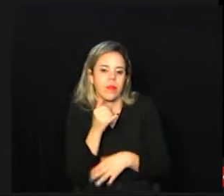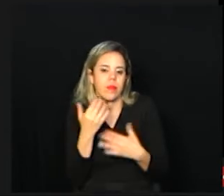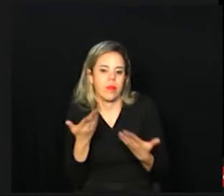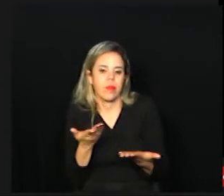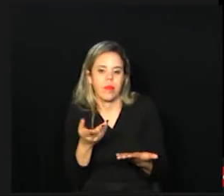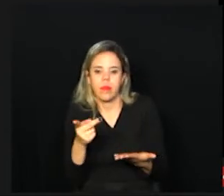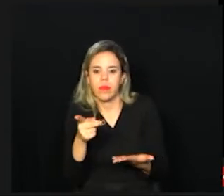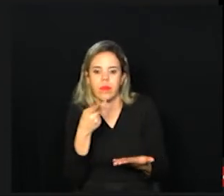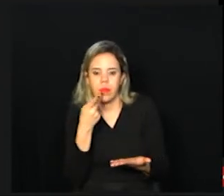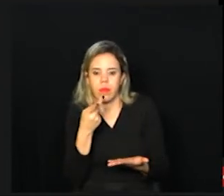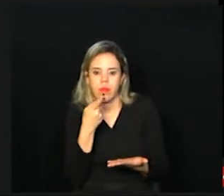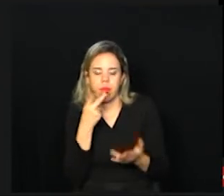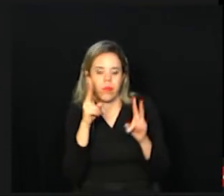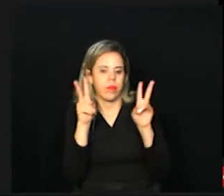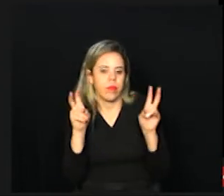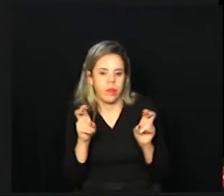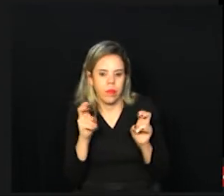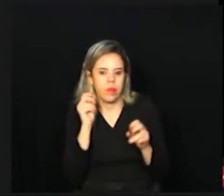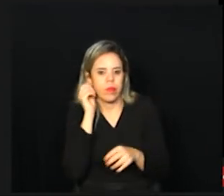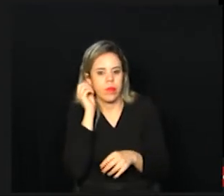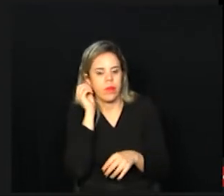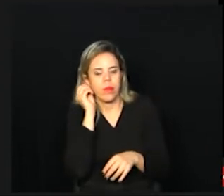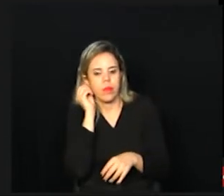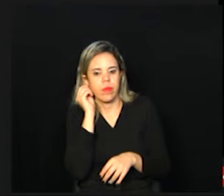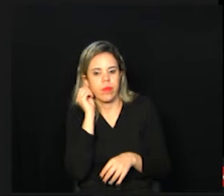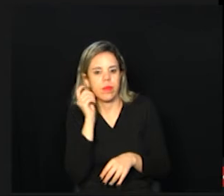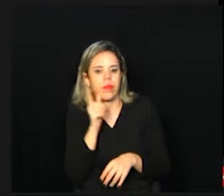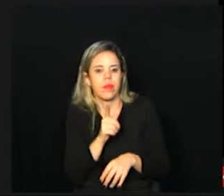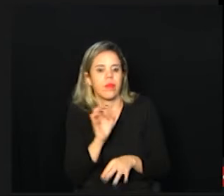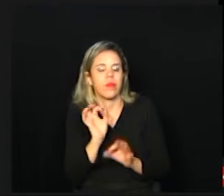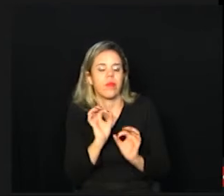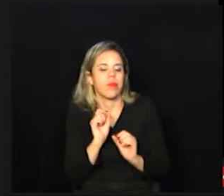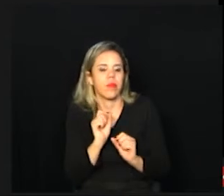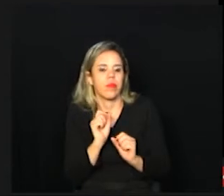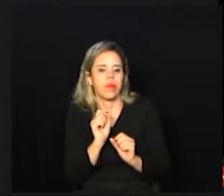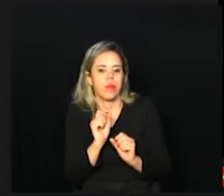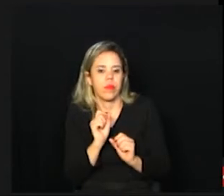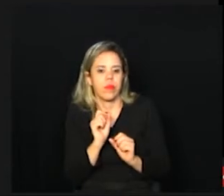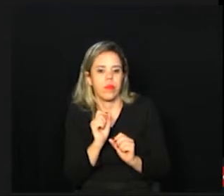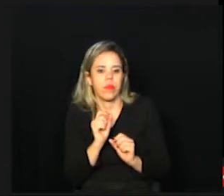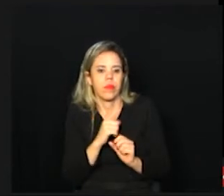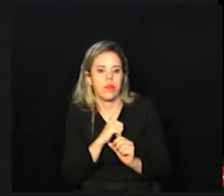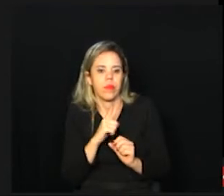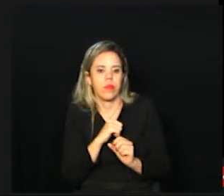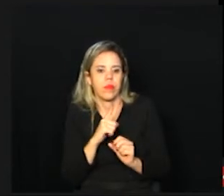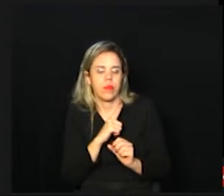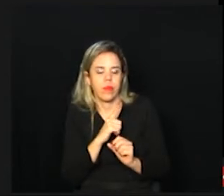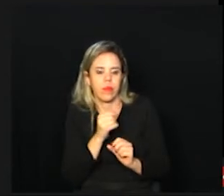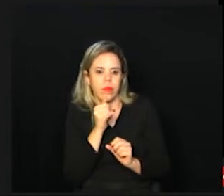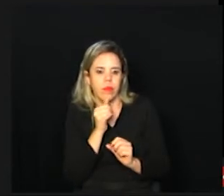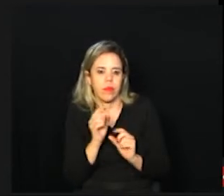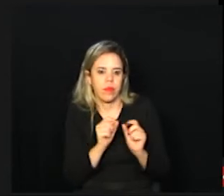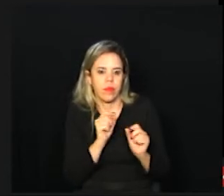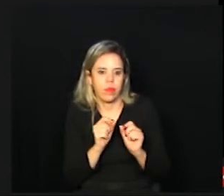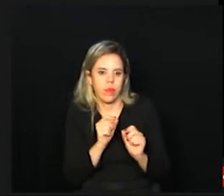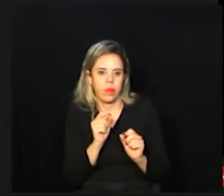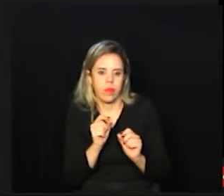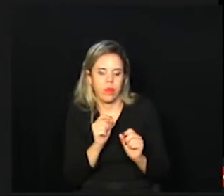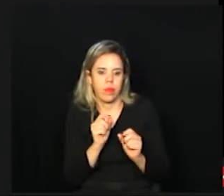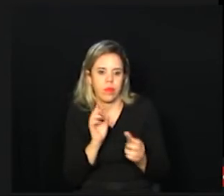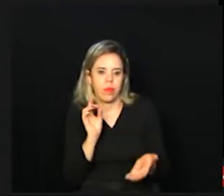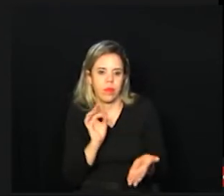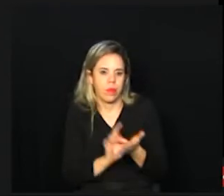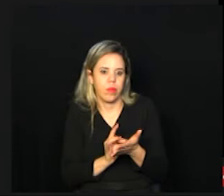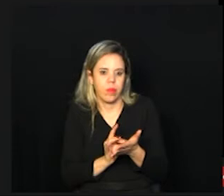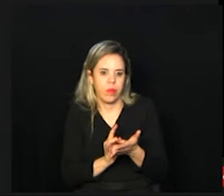me disse com relação a ela conseguir, né? Que ela tenha meios de ver efetivamente